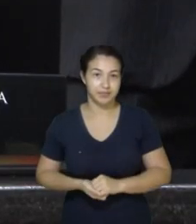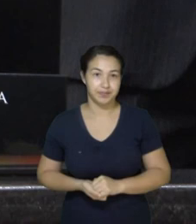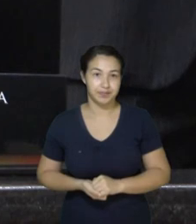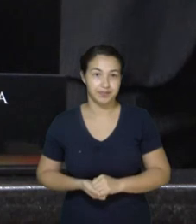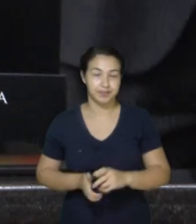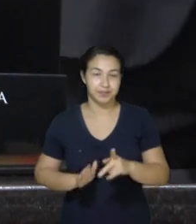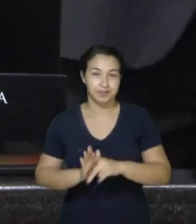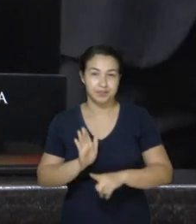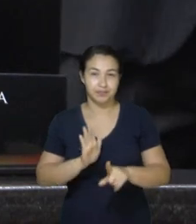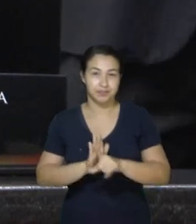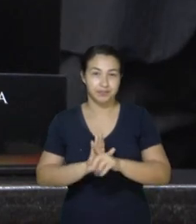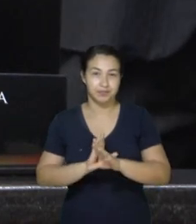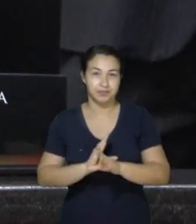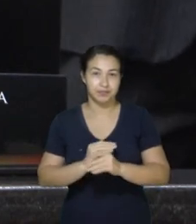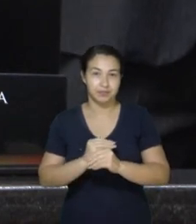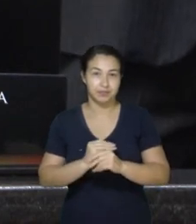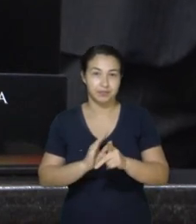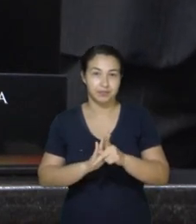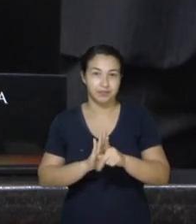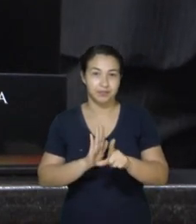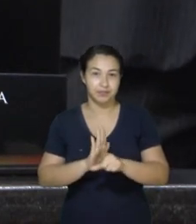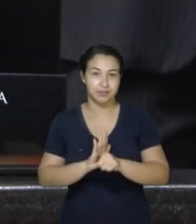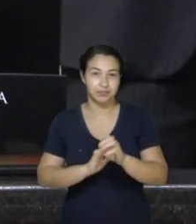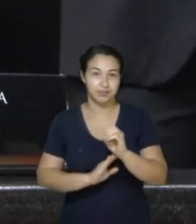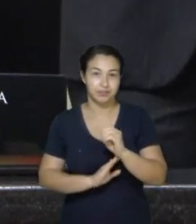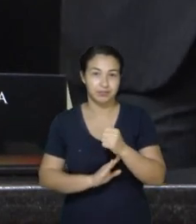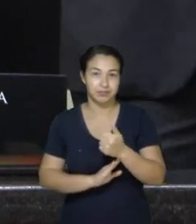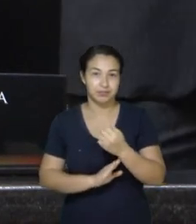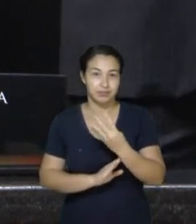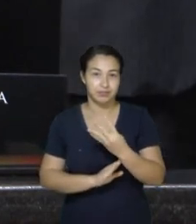projeto de lei complementar PL